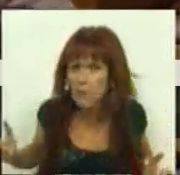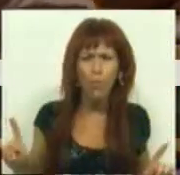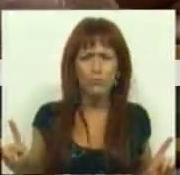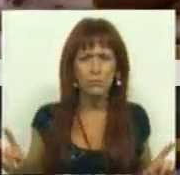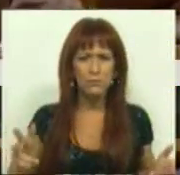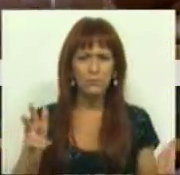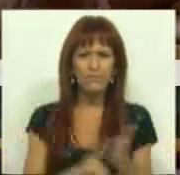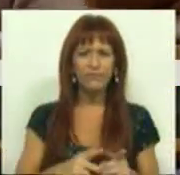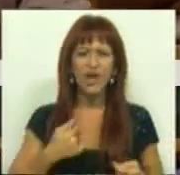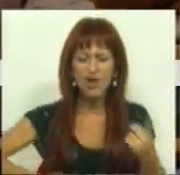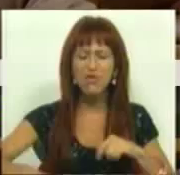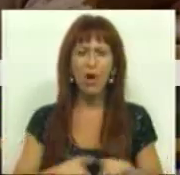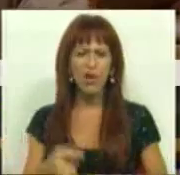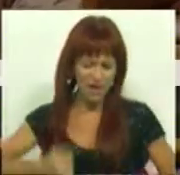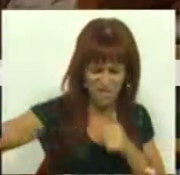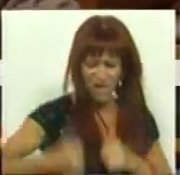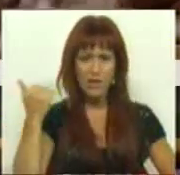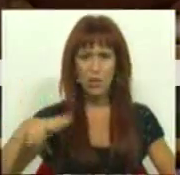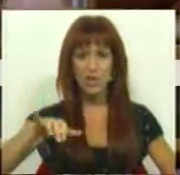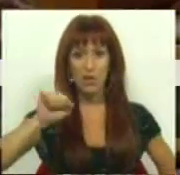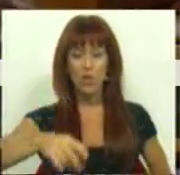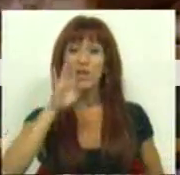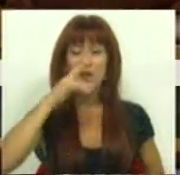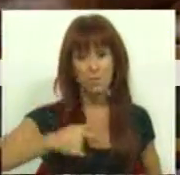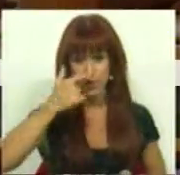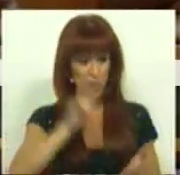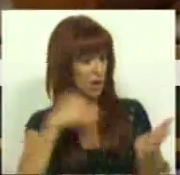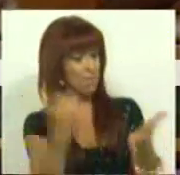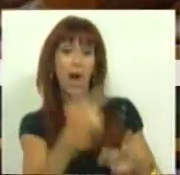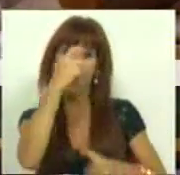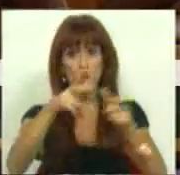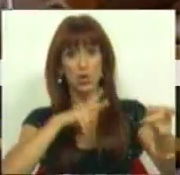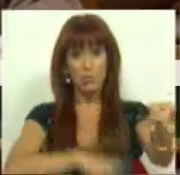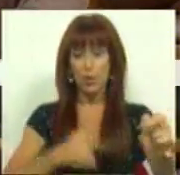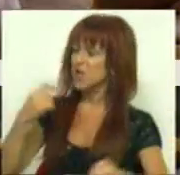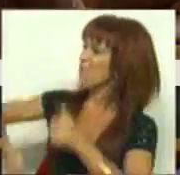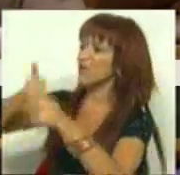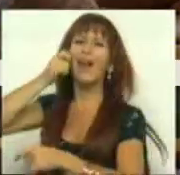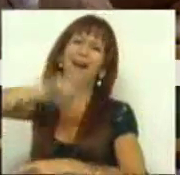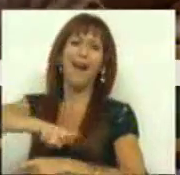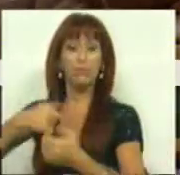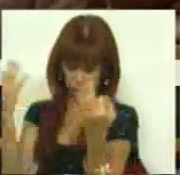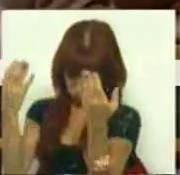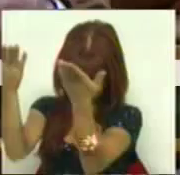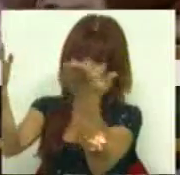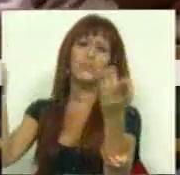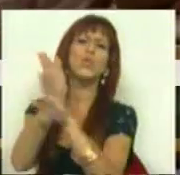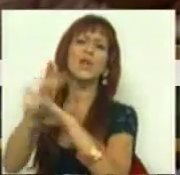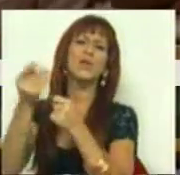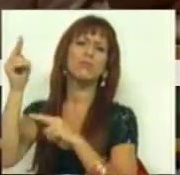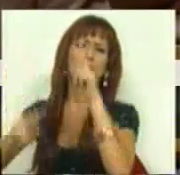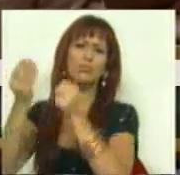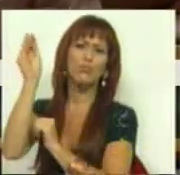é realmente, são os vencedores da situação. Se há vencidos é o povo português, os vencedores estão realmente no